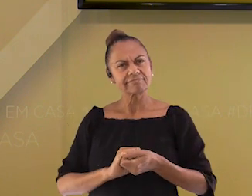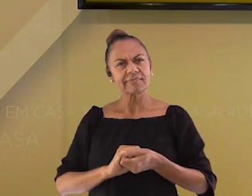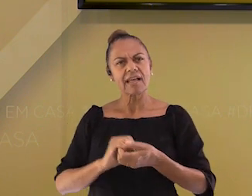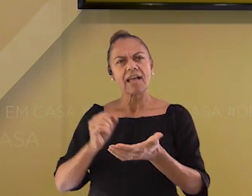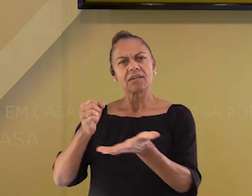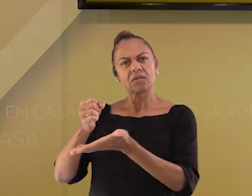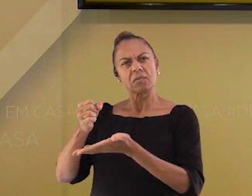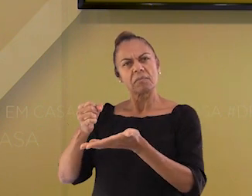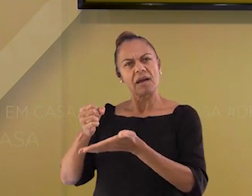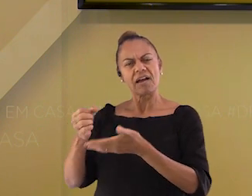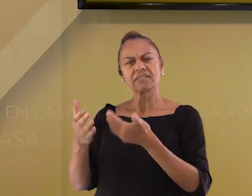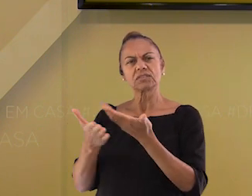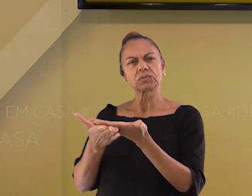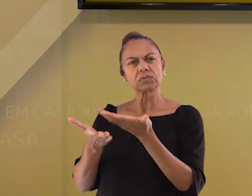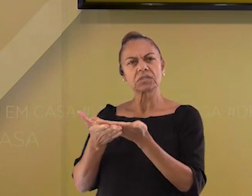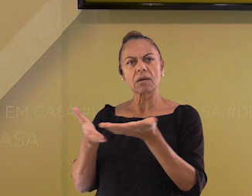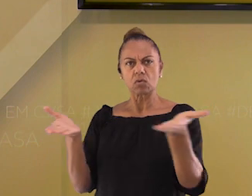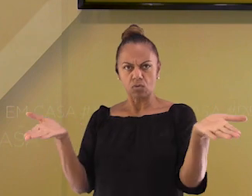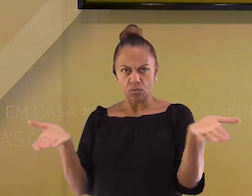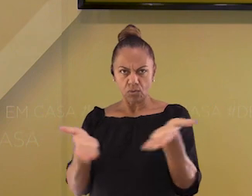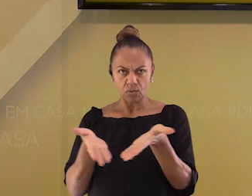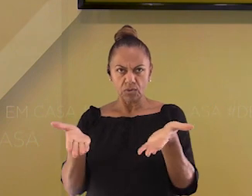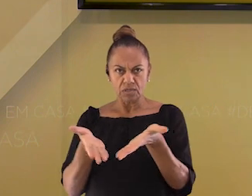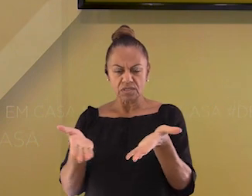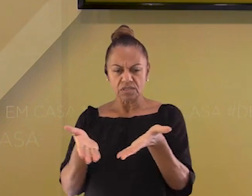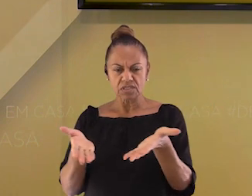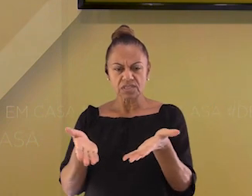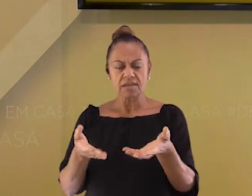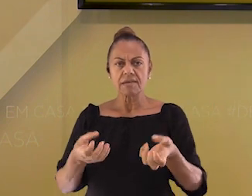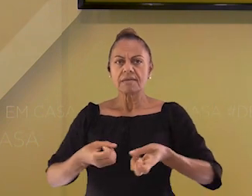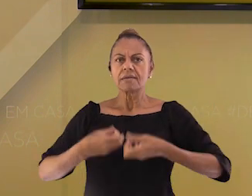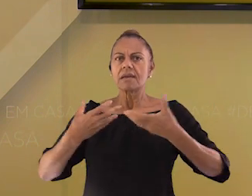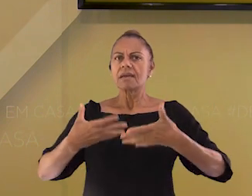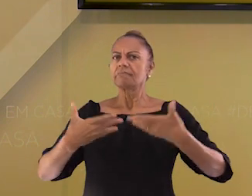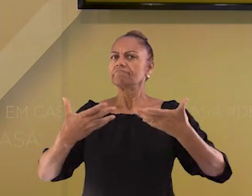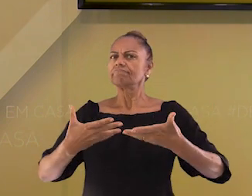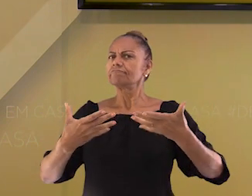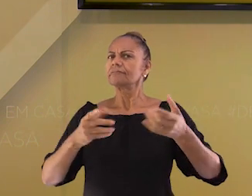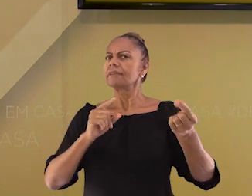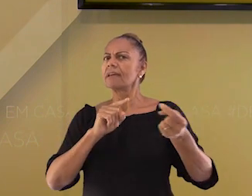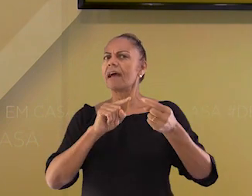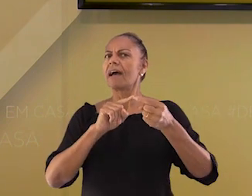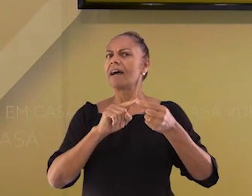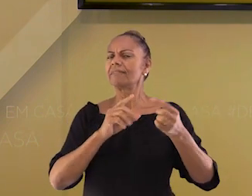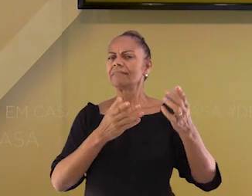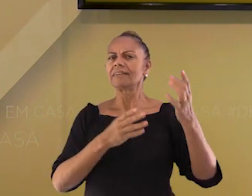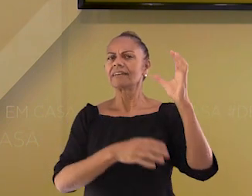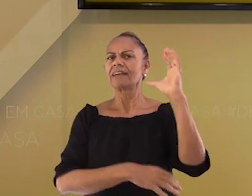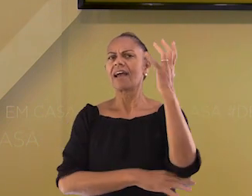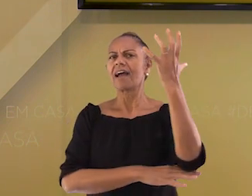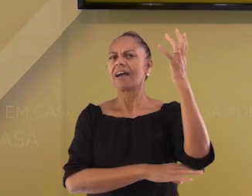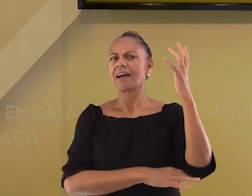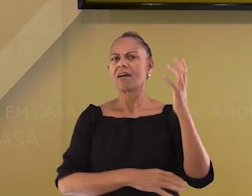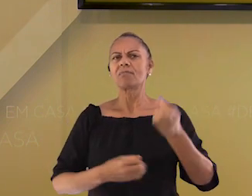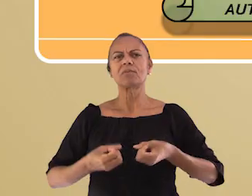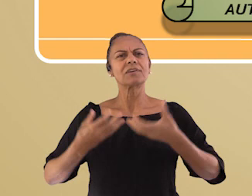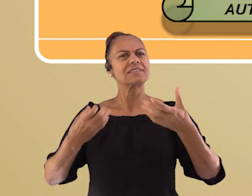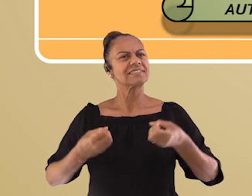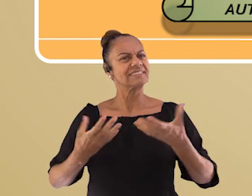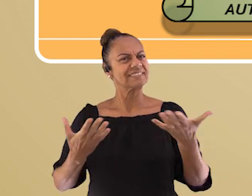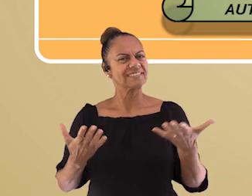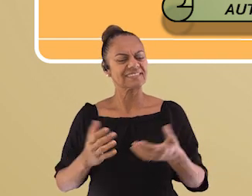assunto desse poema que eu acabei de ler para vocês? Vou te dar um tempinho de 15 segundos para pensar. Vamos lá?